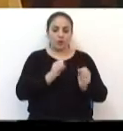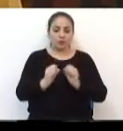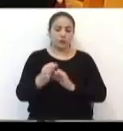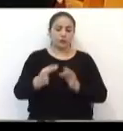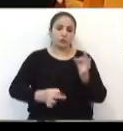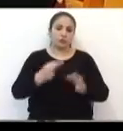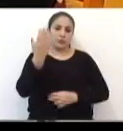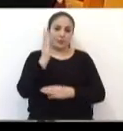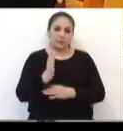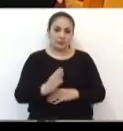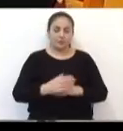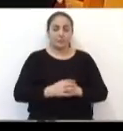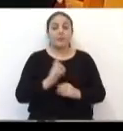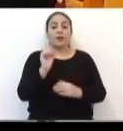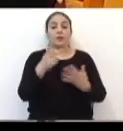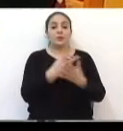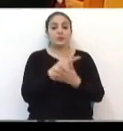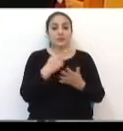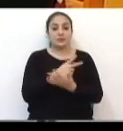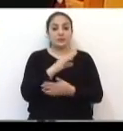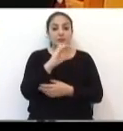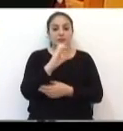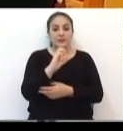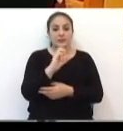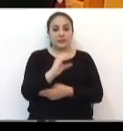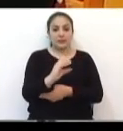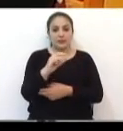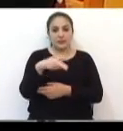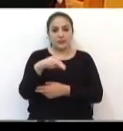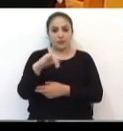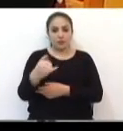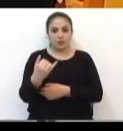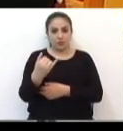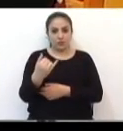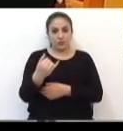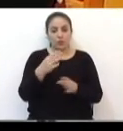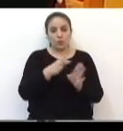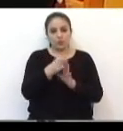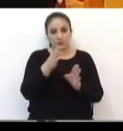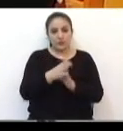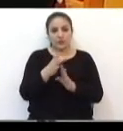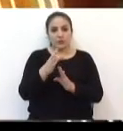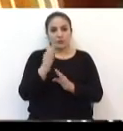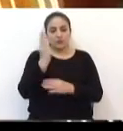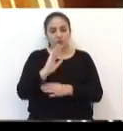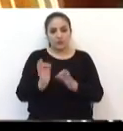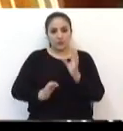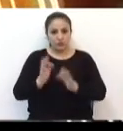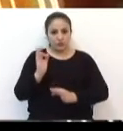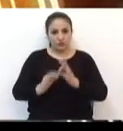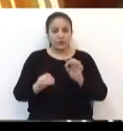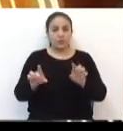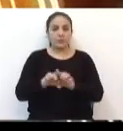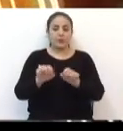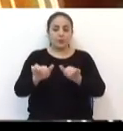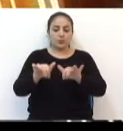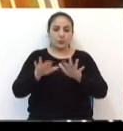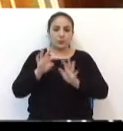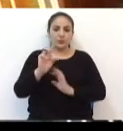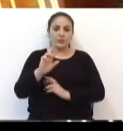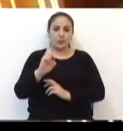O que acontece é que o CNJ, o Conselho Nacional de Justiça, juntamente com o Tribunal de Justiça do Estado de São Paulo, no